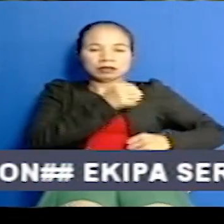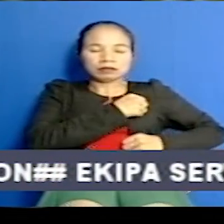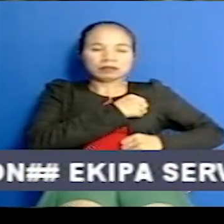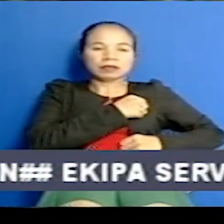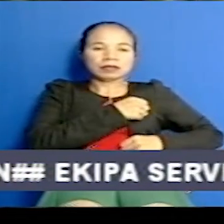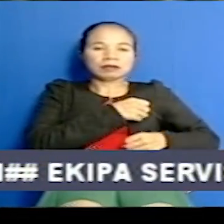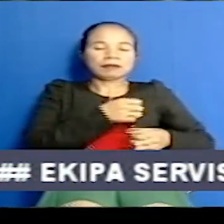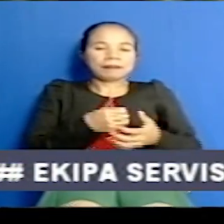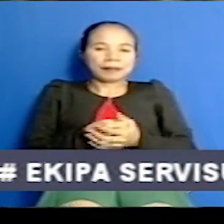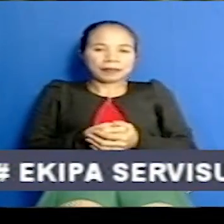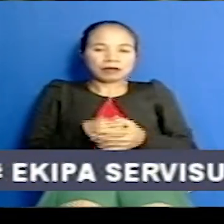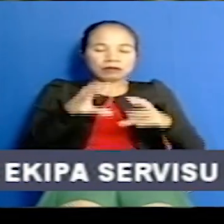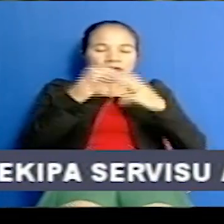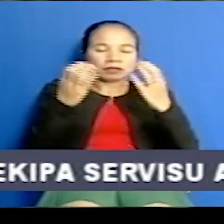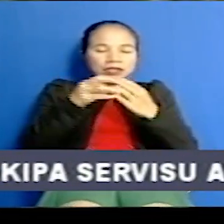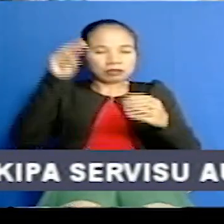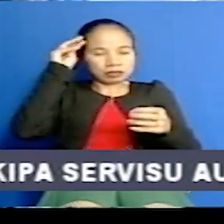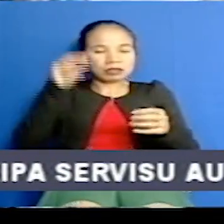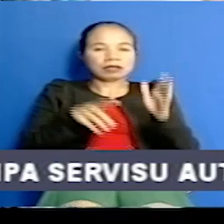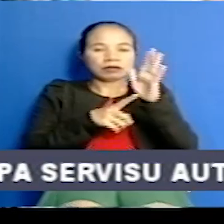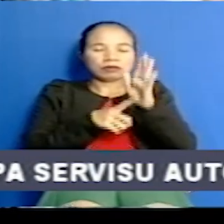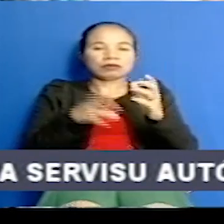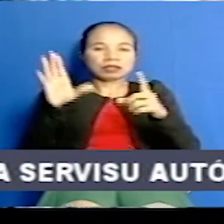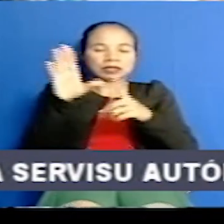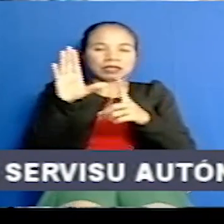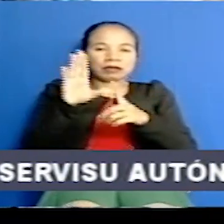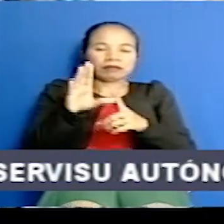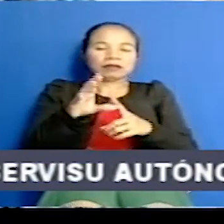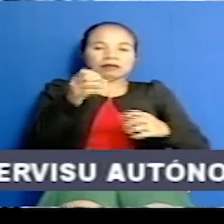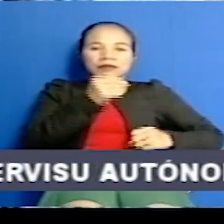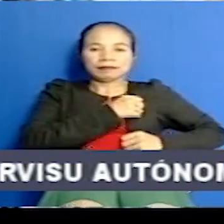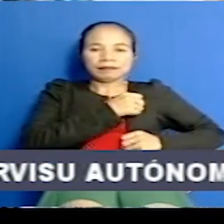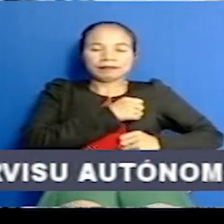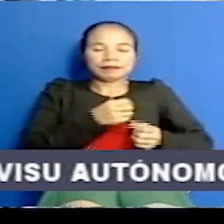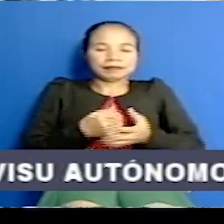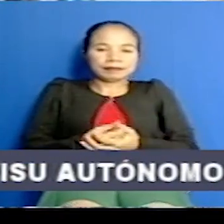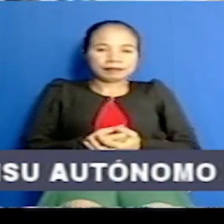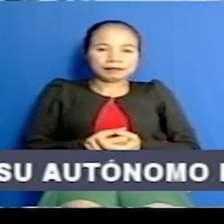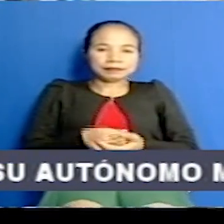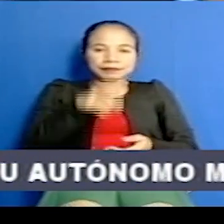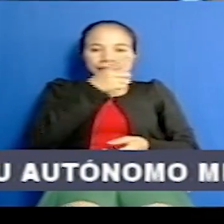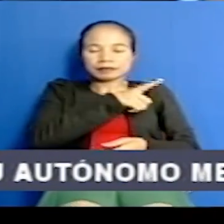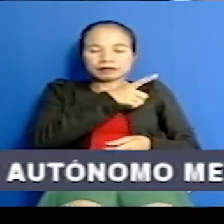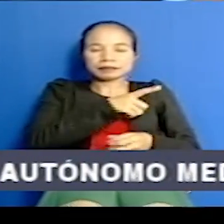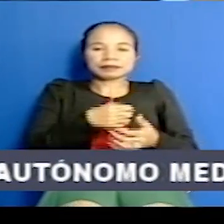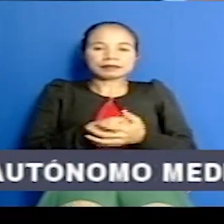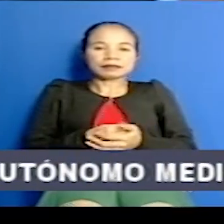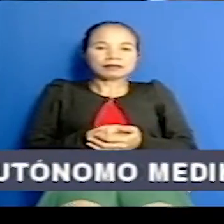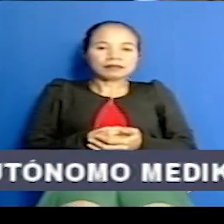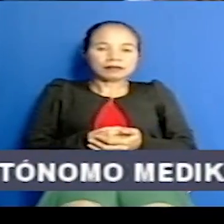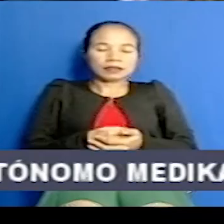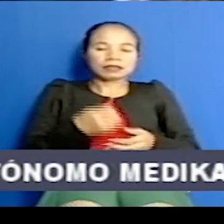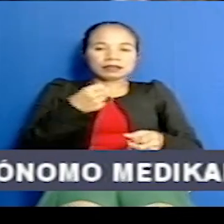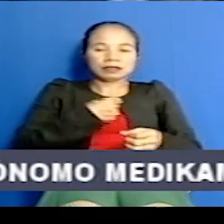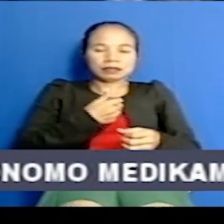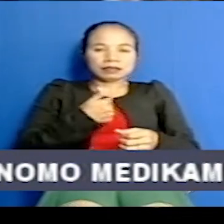do Conselho Ministro. Não sei pronuncia o Comandante Supremo Força Armada. Lera se oficializa a minha